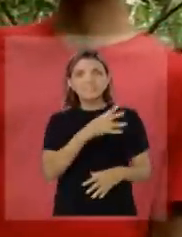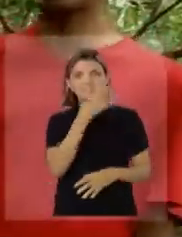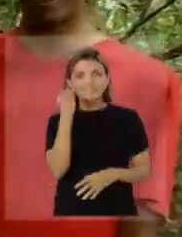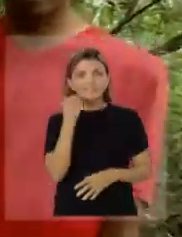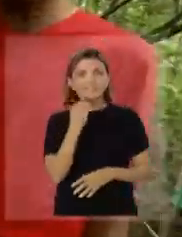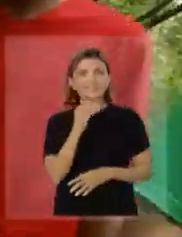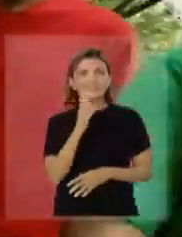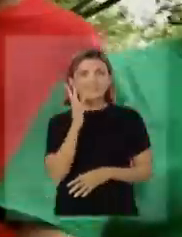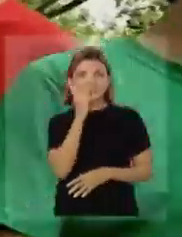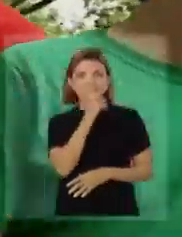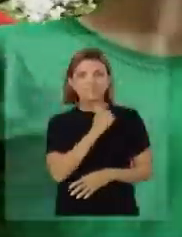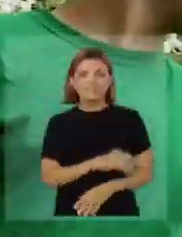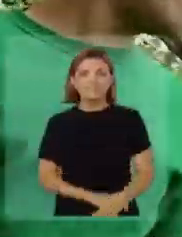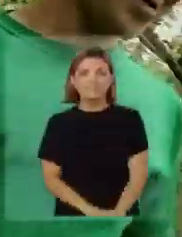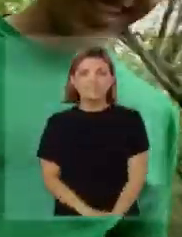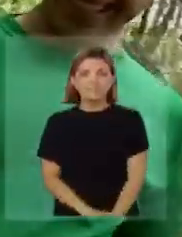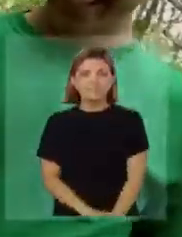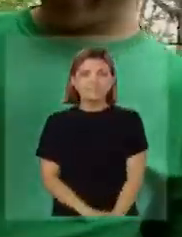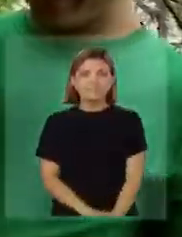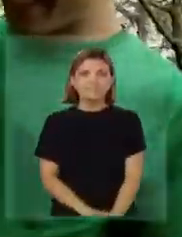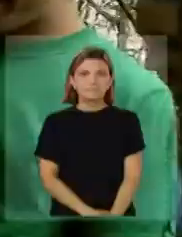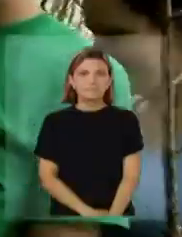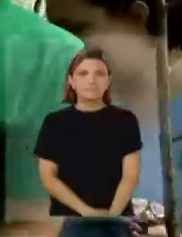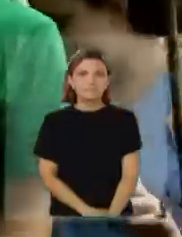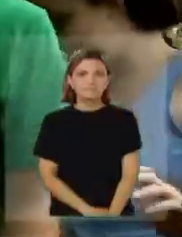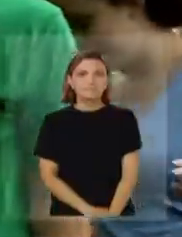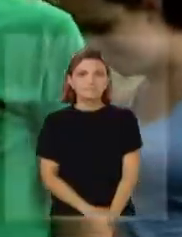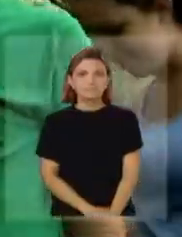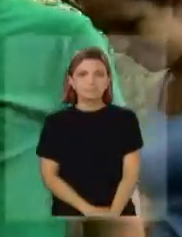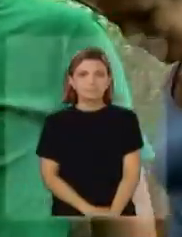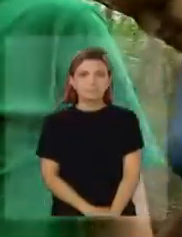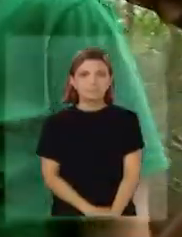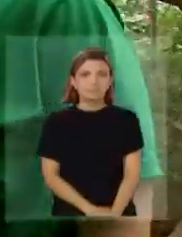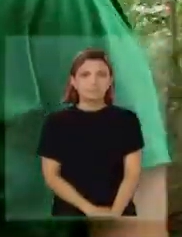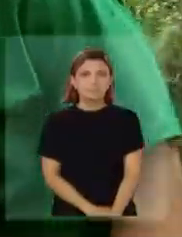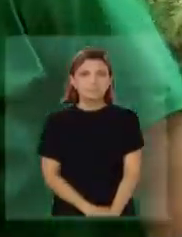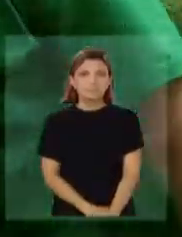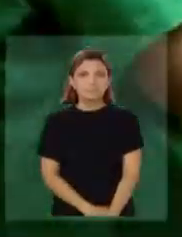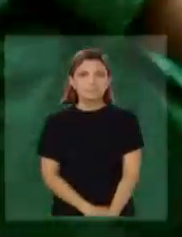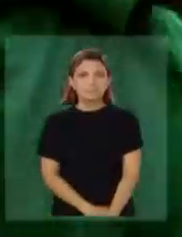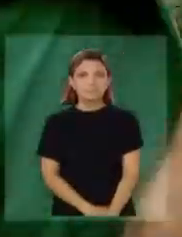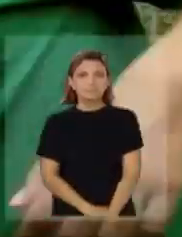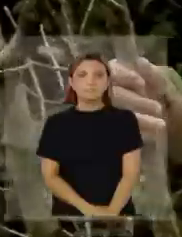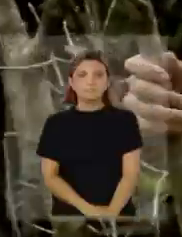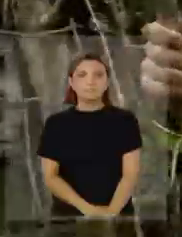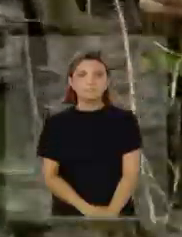bichinhas. Mas vamos, gente. Eu quero achar caranguejo de verdade. Então vamos em frente, gente.